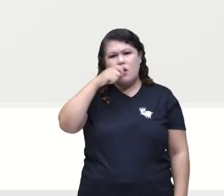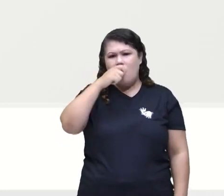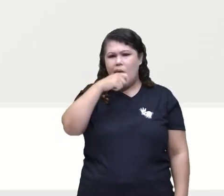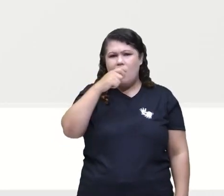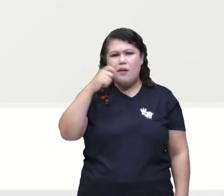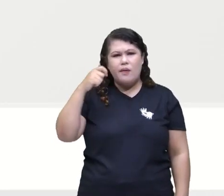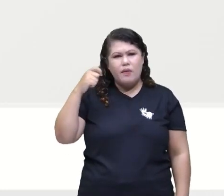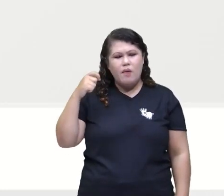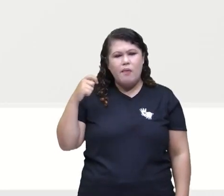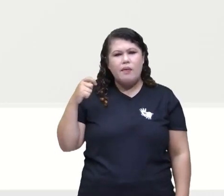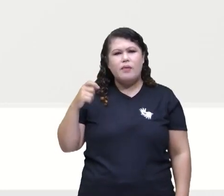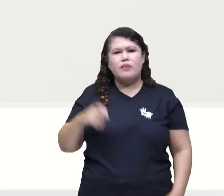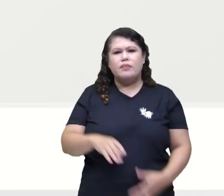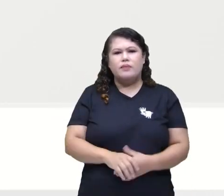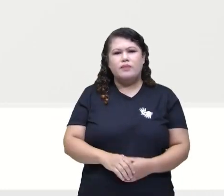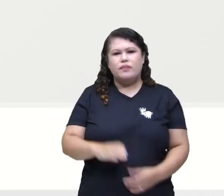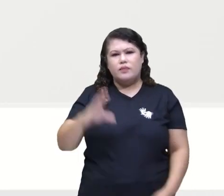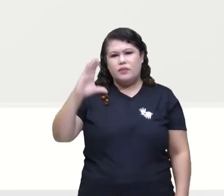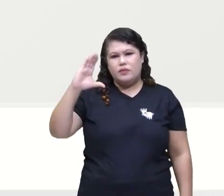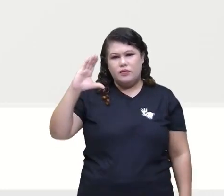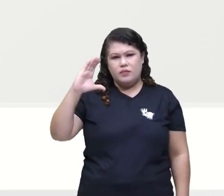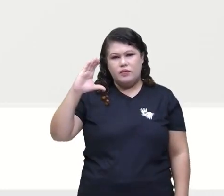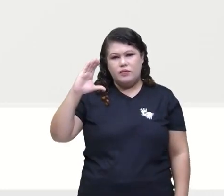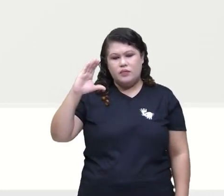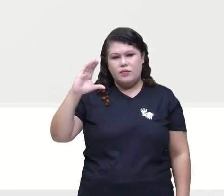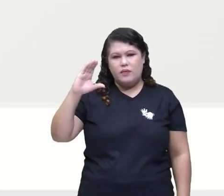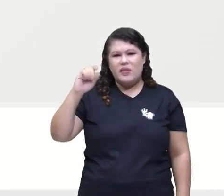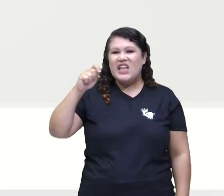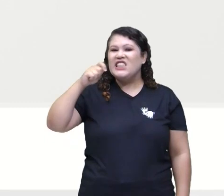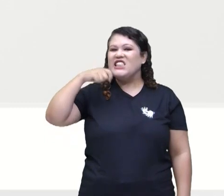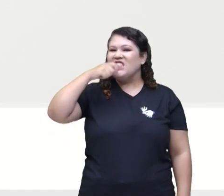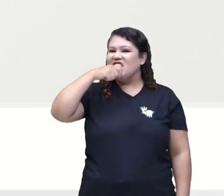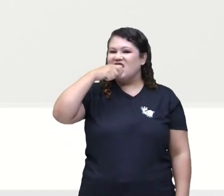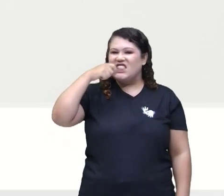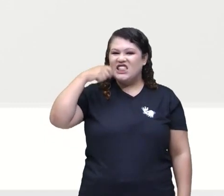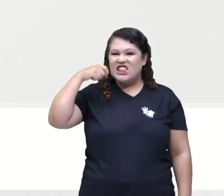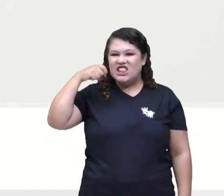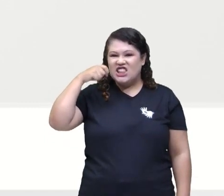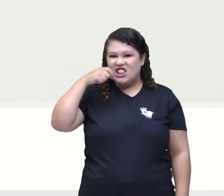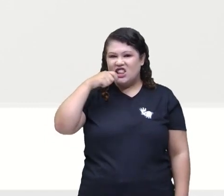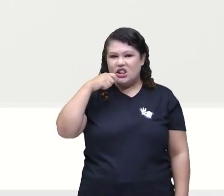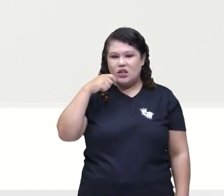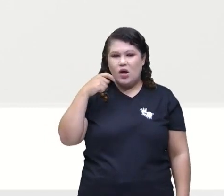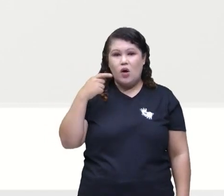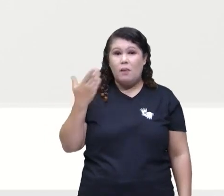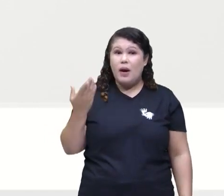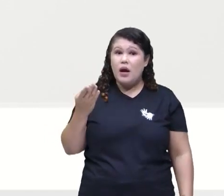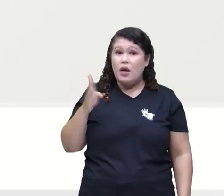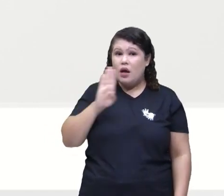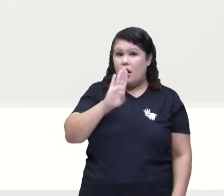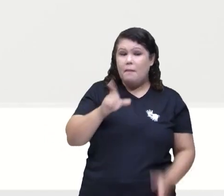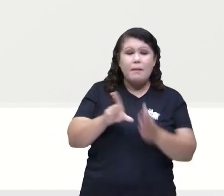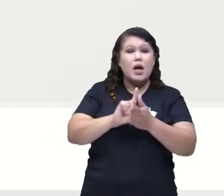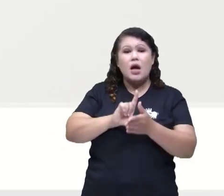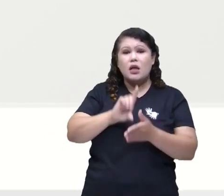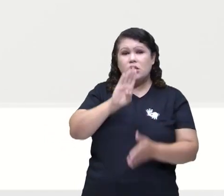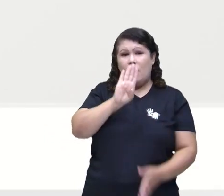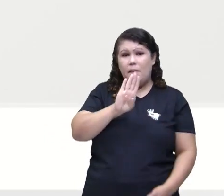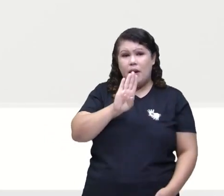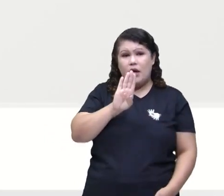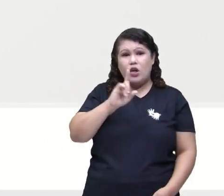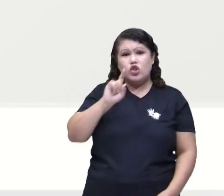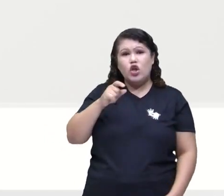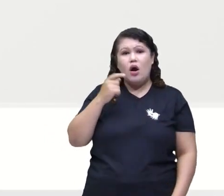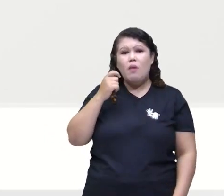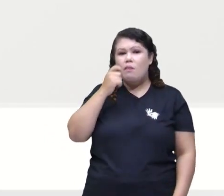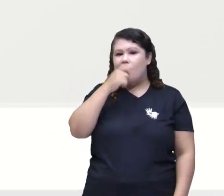dentes. Terceiro, ele escovou os dentes. Mas observem que aqui a letra B, ele está com a